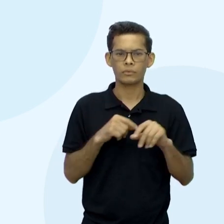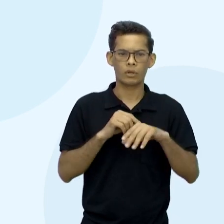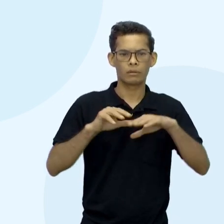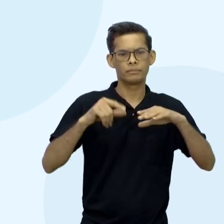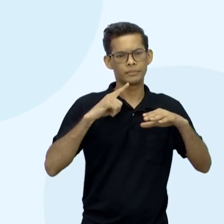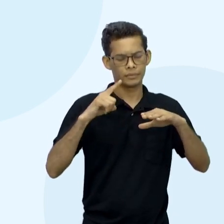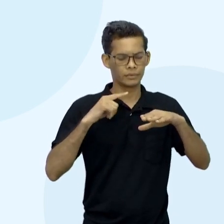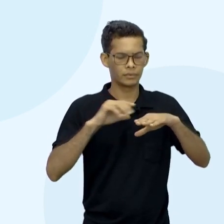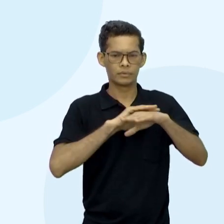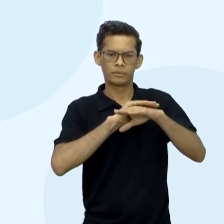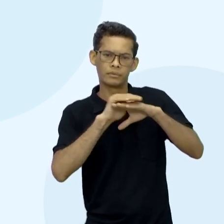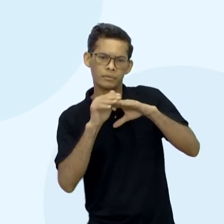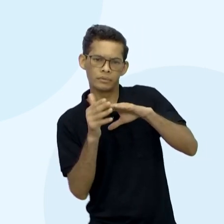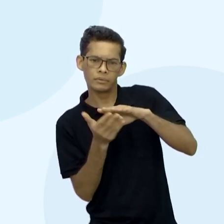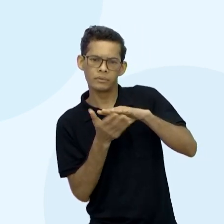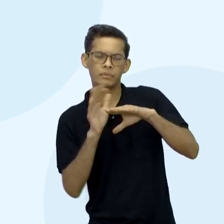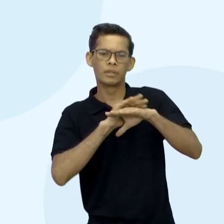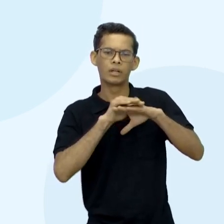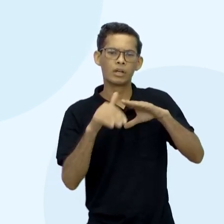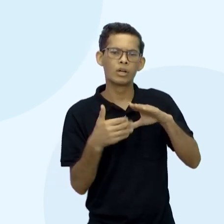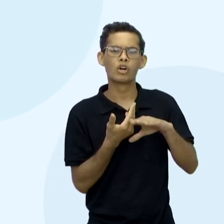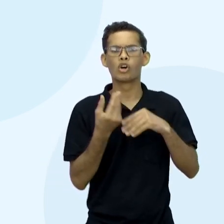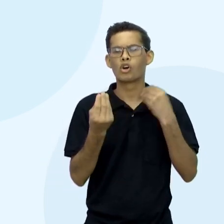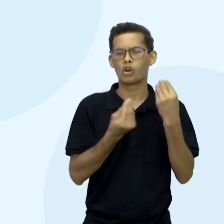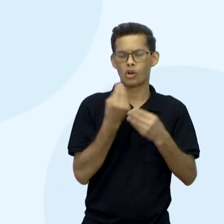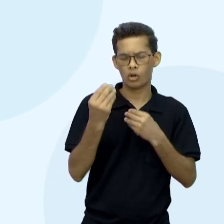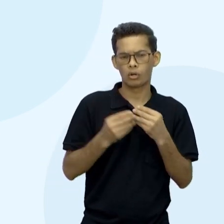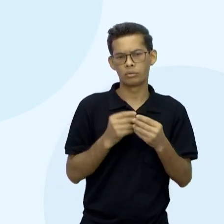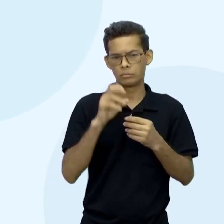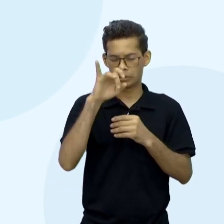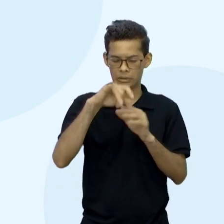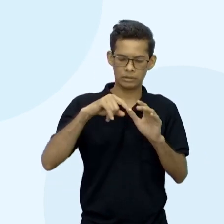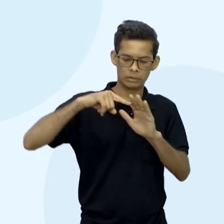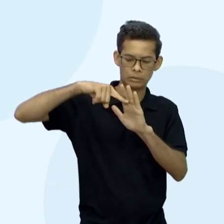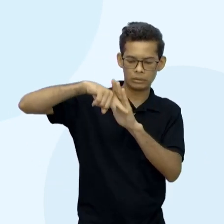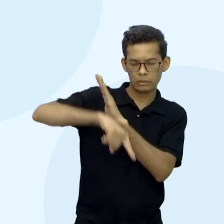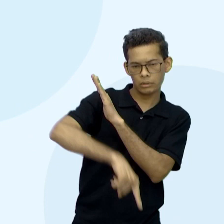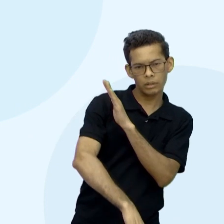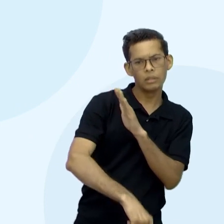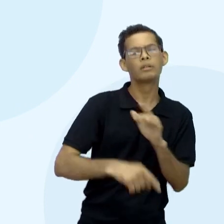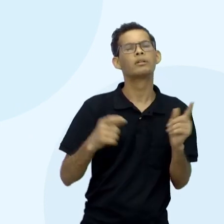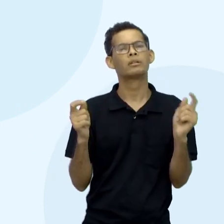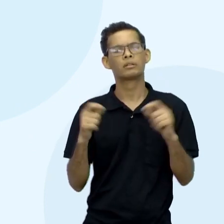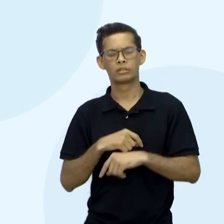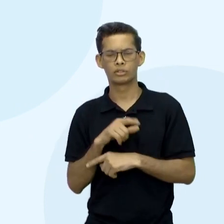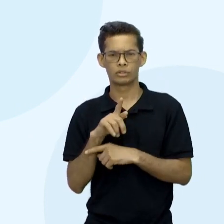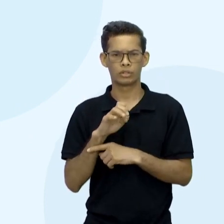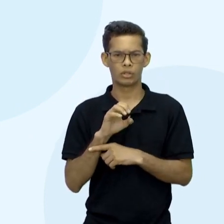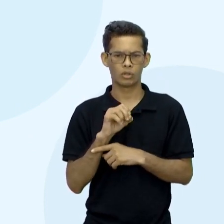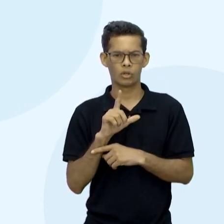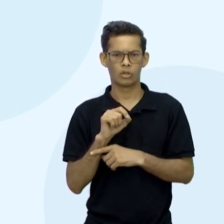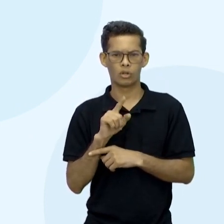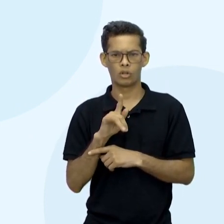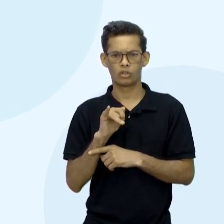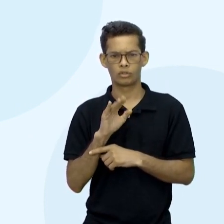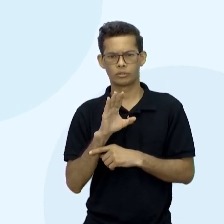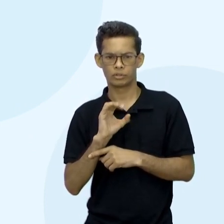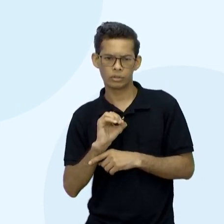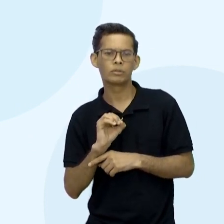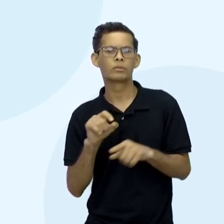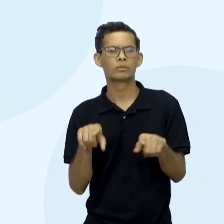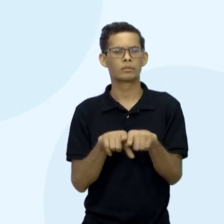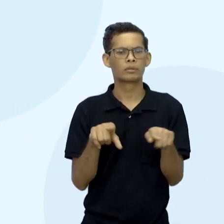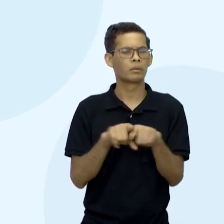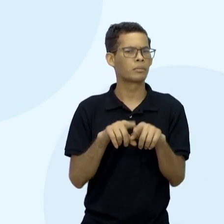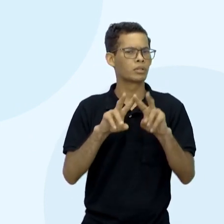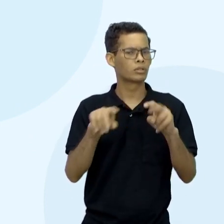condutivas blinda a penetração da onda de radar, baixa profundidade de penetração dos materiais geológicos, terrestre, fonte de ruído